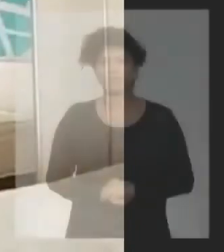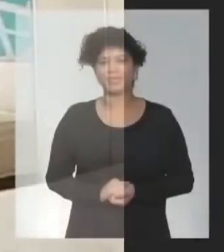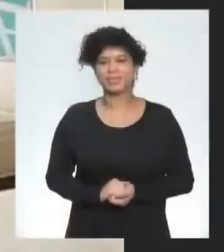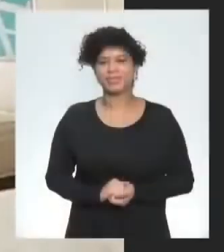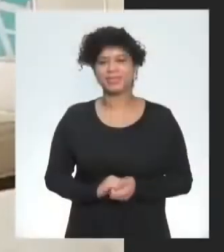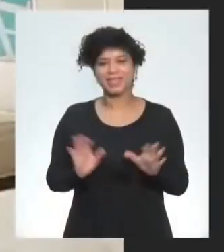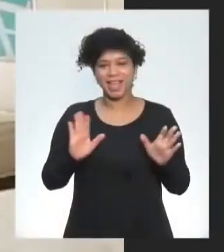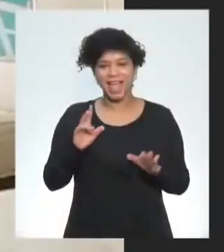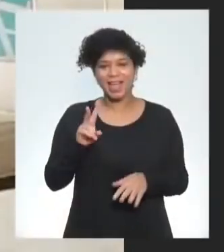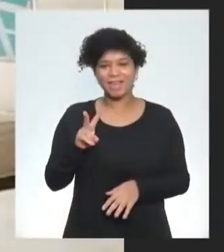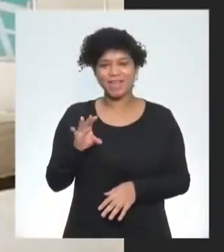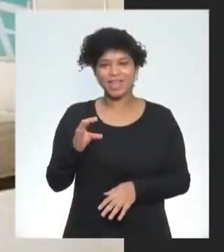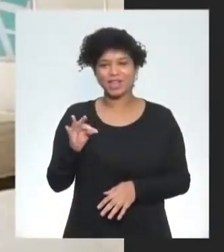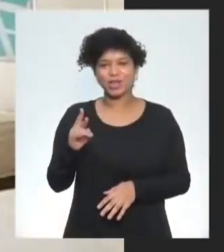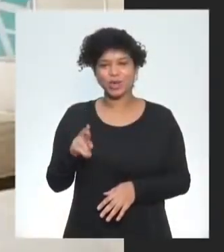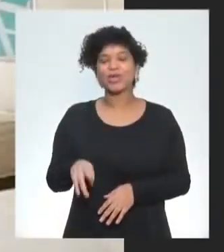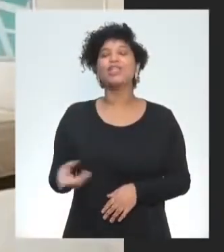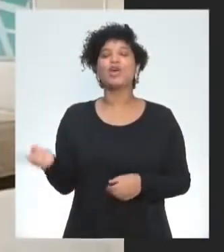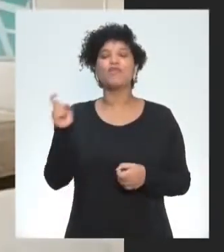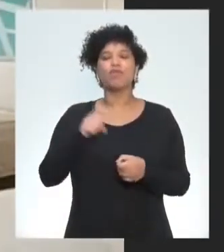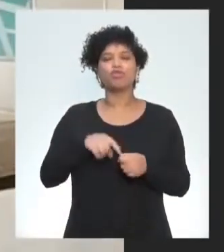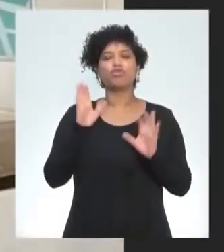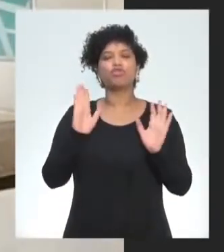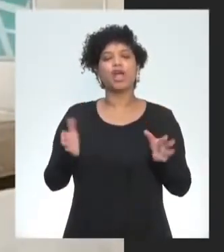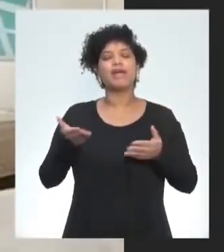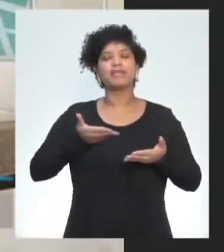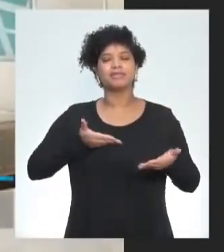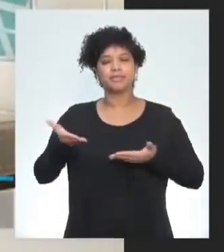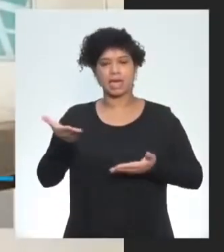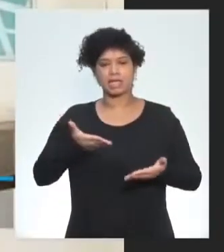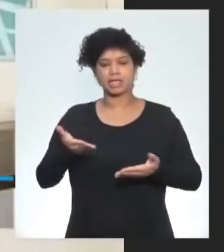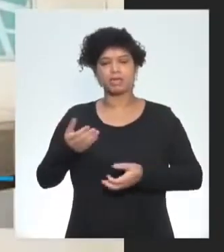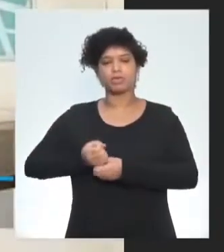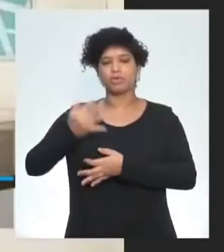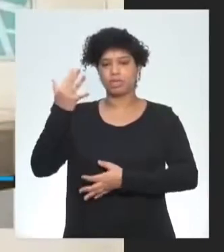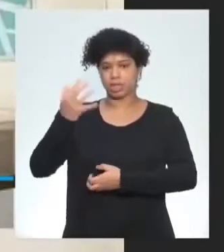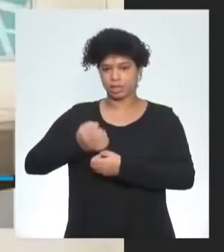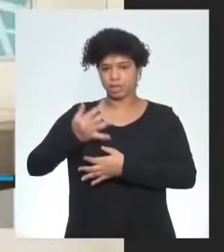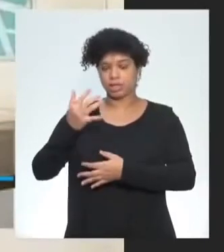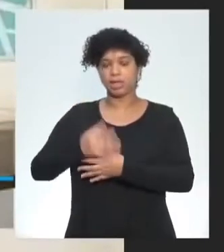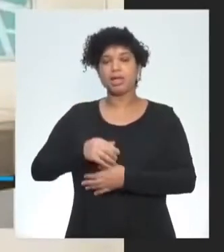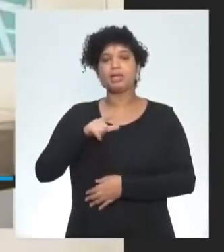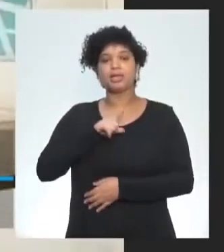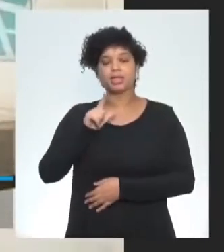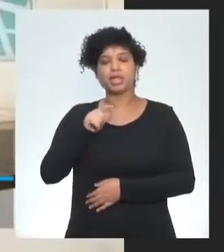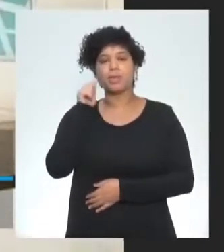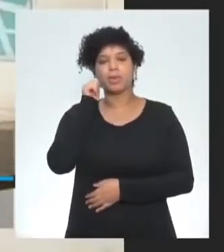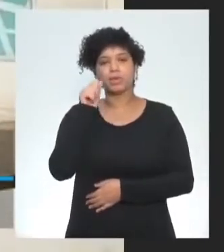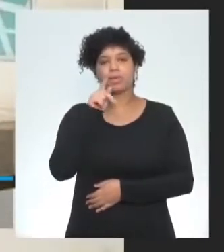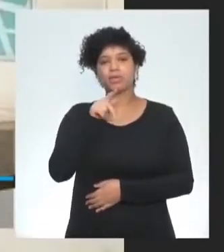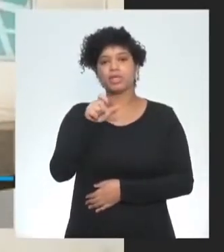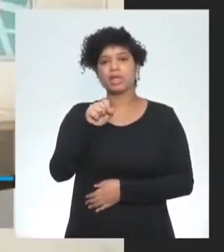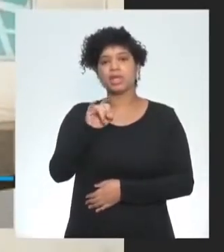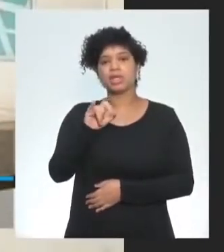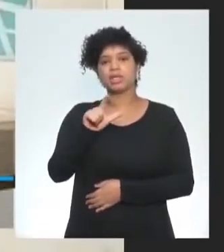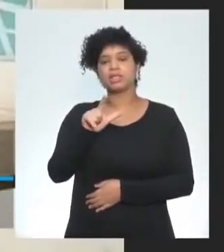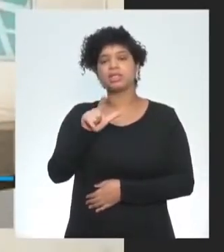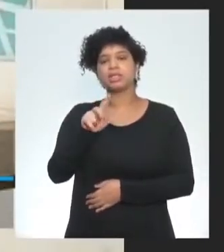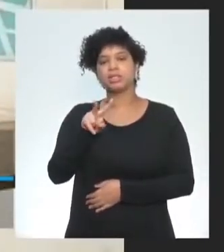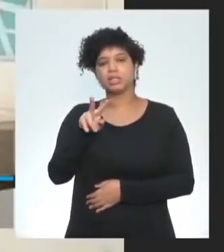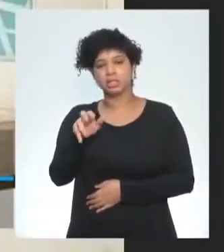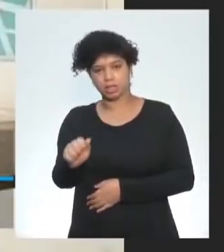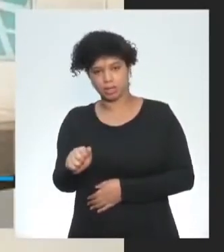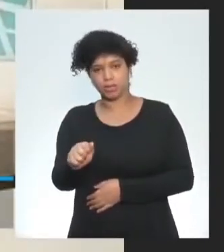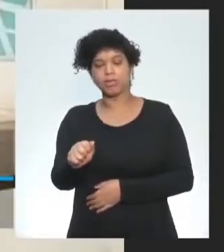Oi, Vitor. Então, gente, voltamos mais interação pelo chat. Então, temos aqui já a interação da professora Silvia, dos alunos da